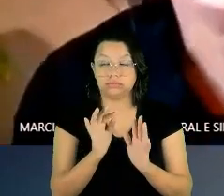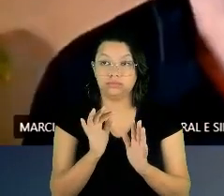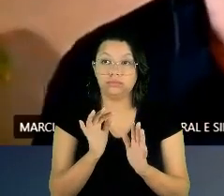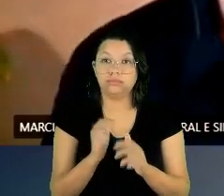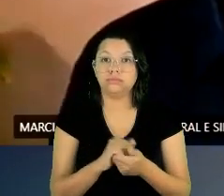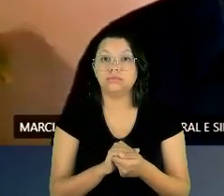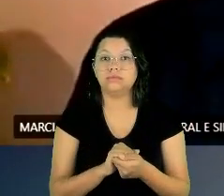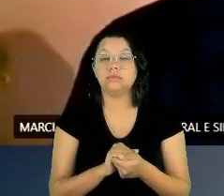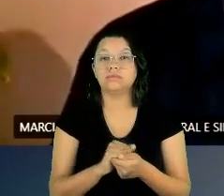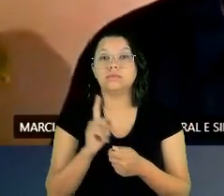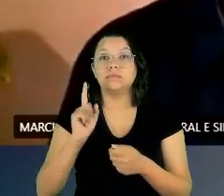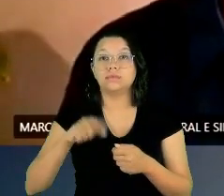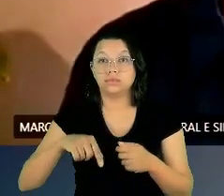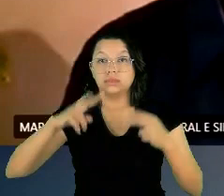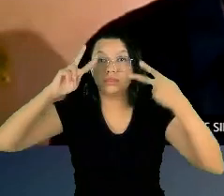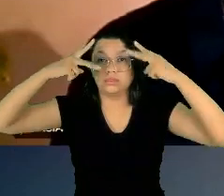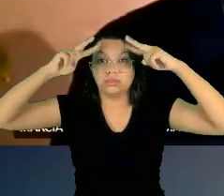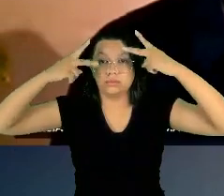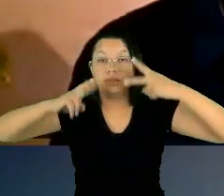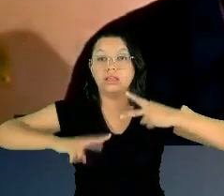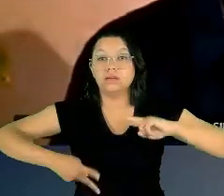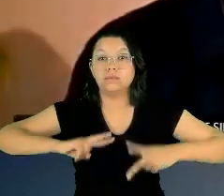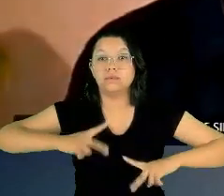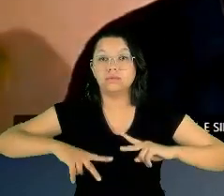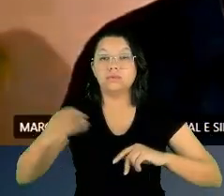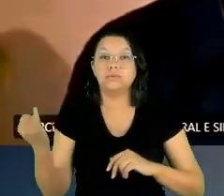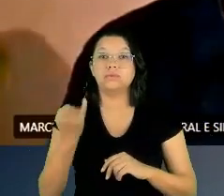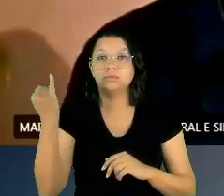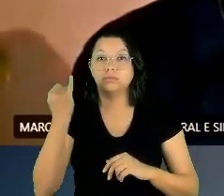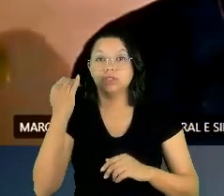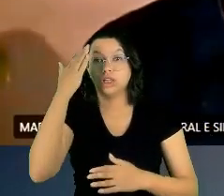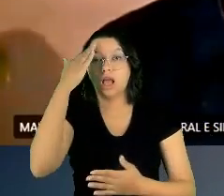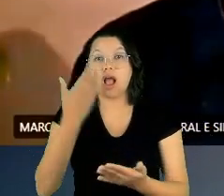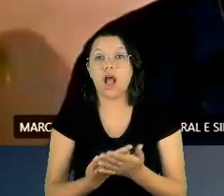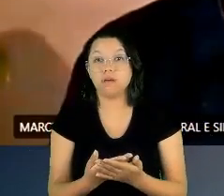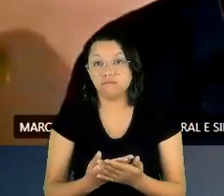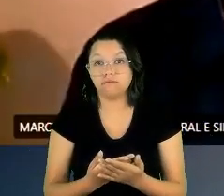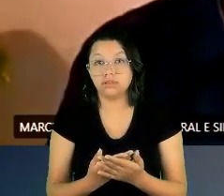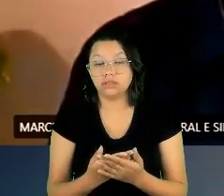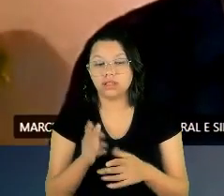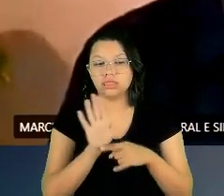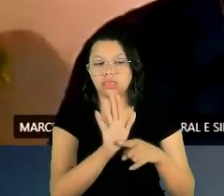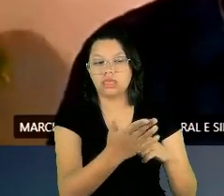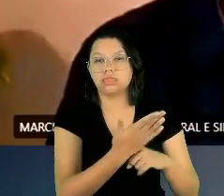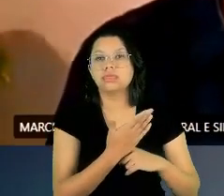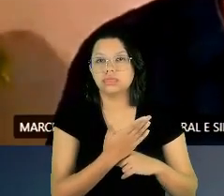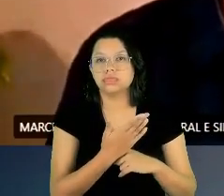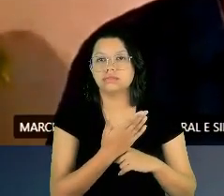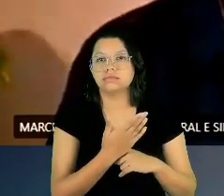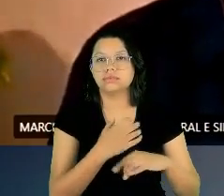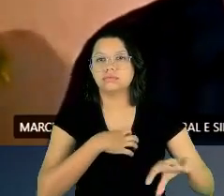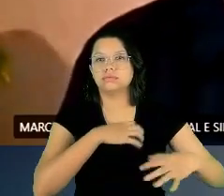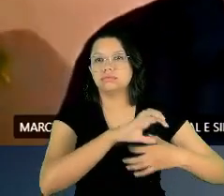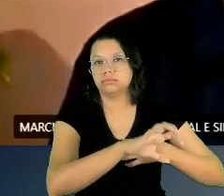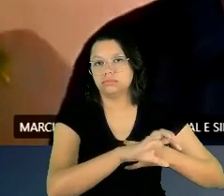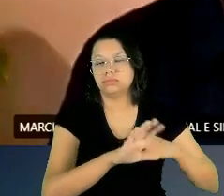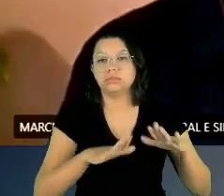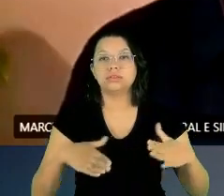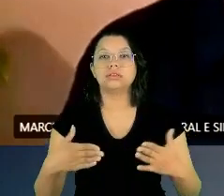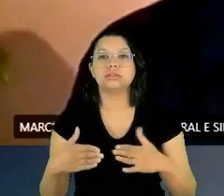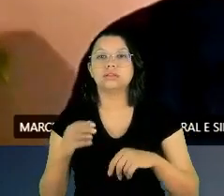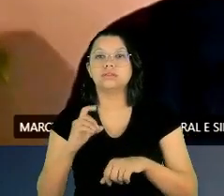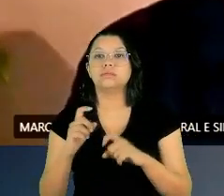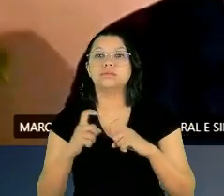demais. Ele é um neurohormônio importante na confiança, cooperação e